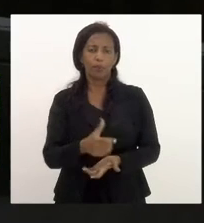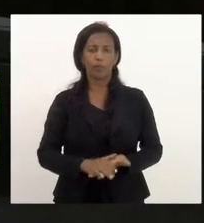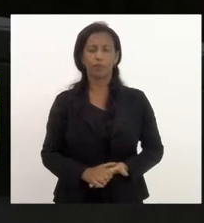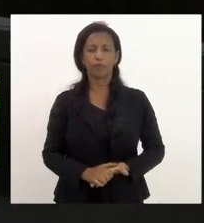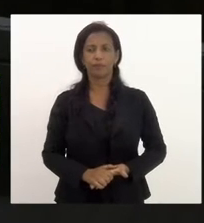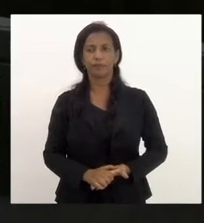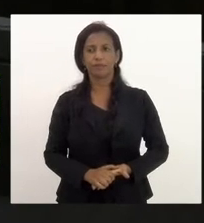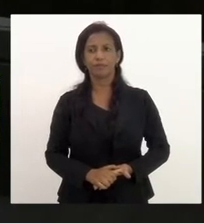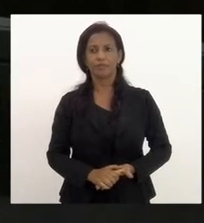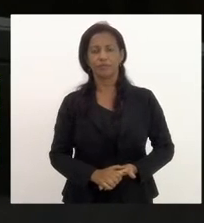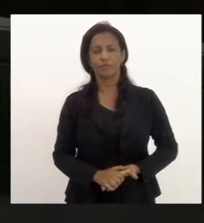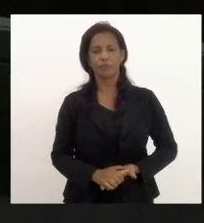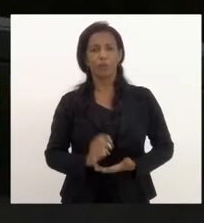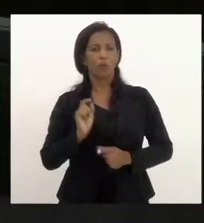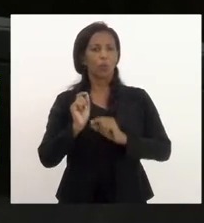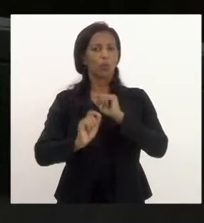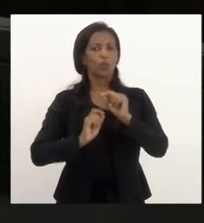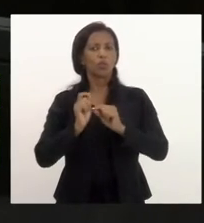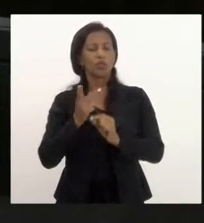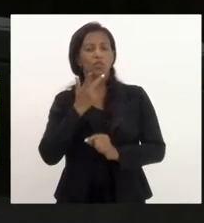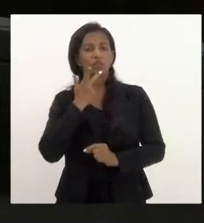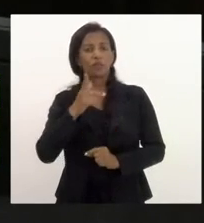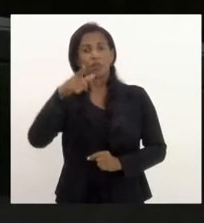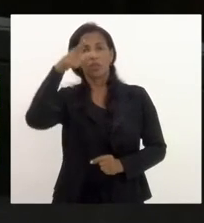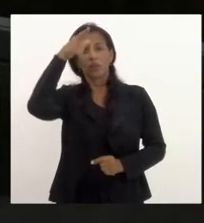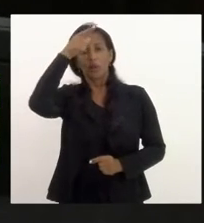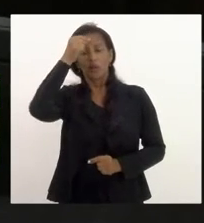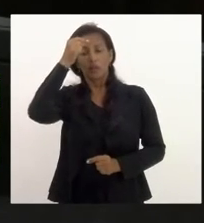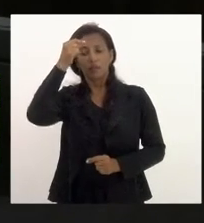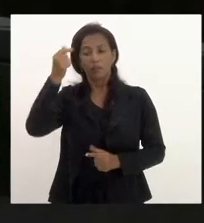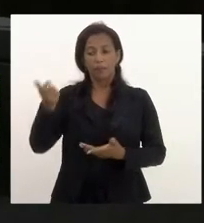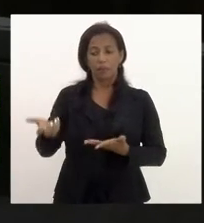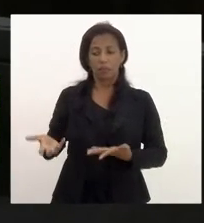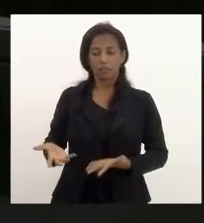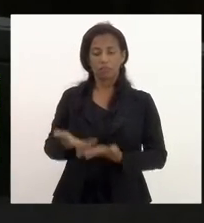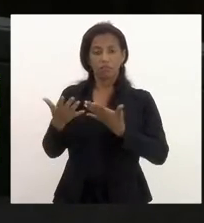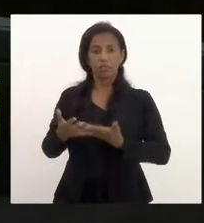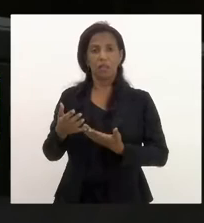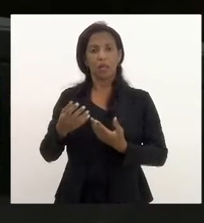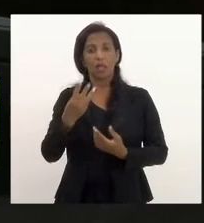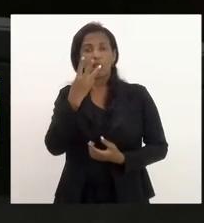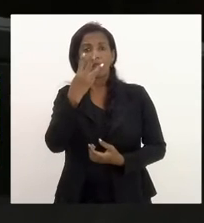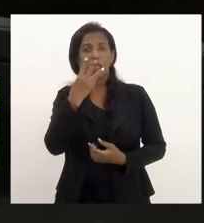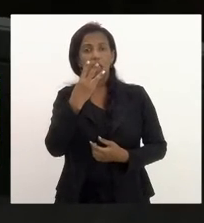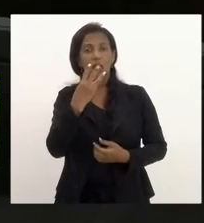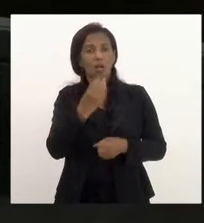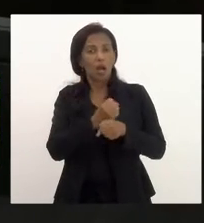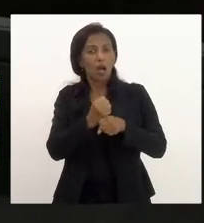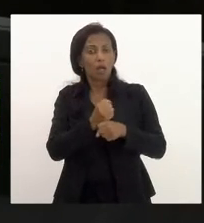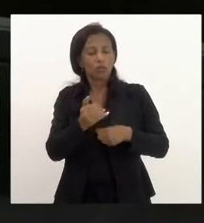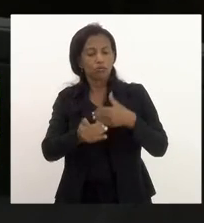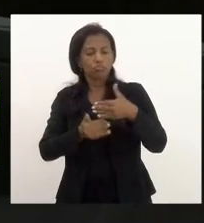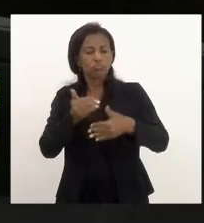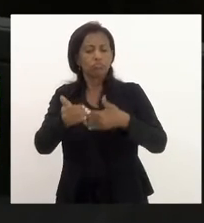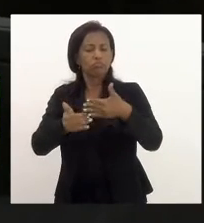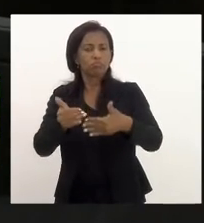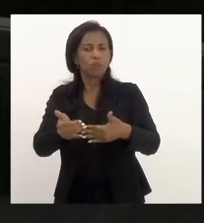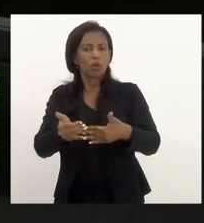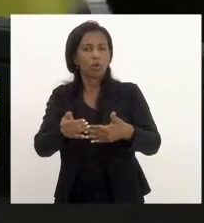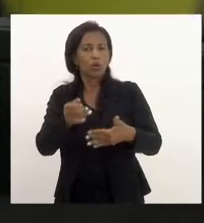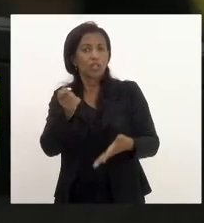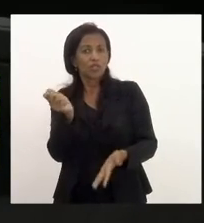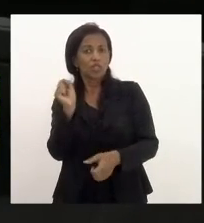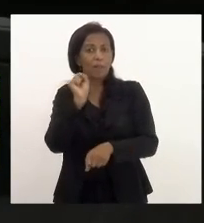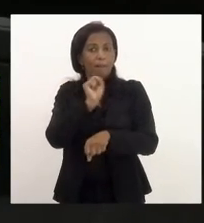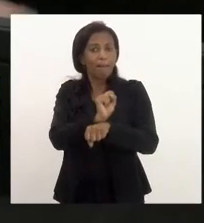o que nós falamos que o alívio pela 178 São dos três primeiros anos o que a gente quer deixar de